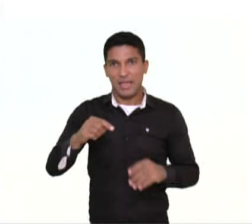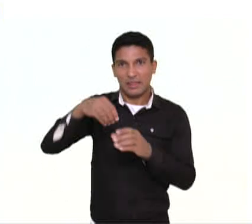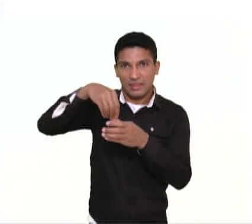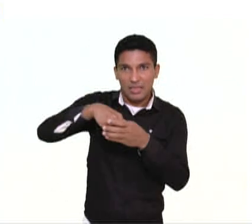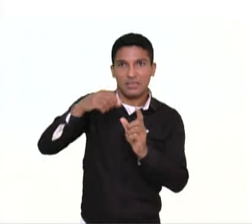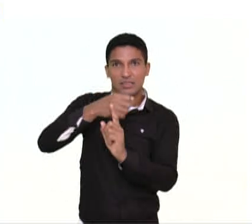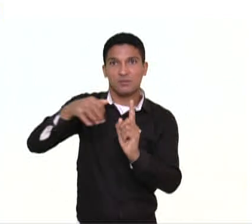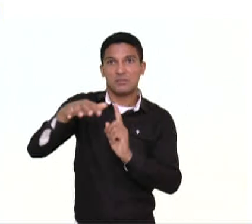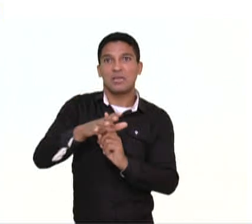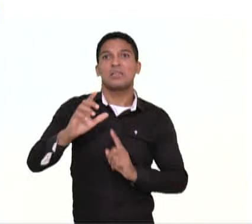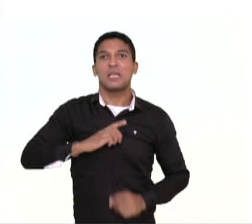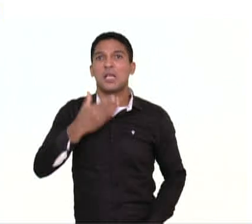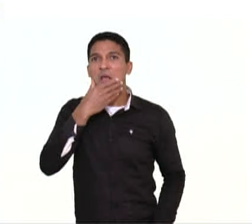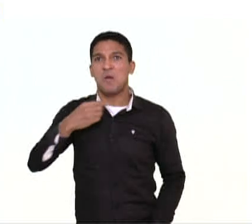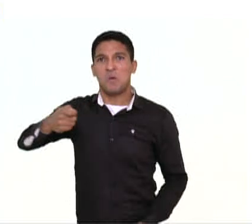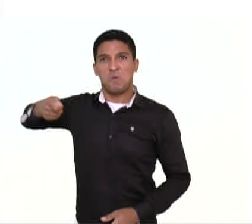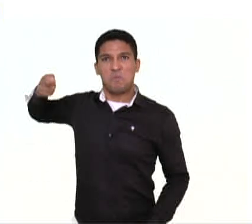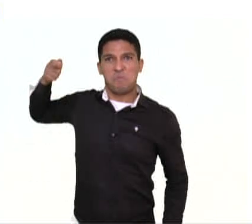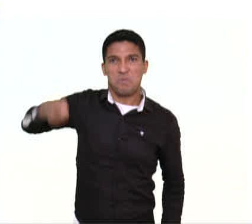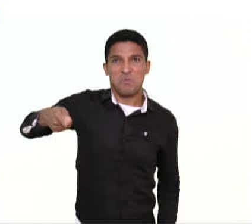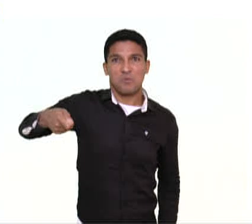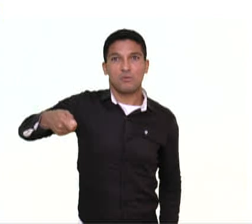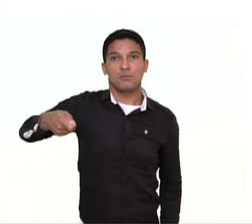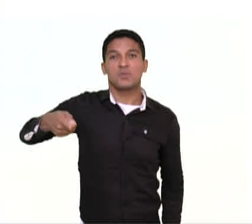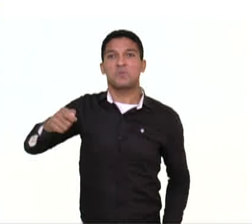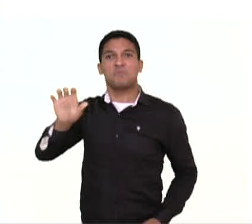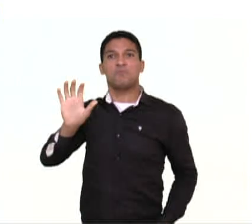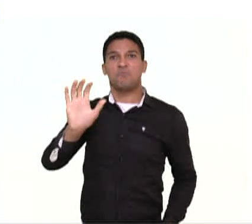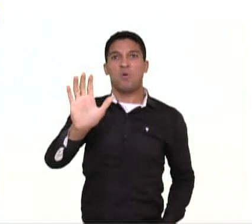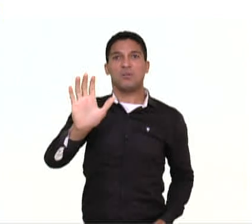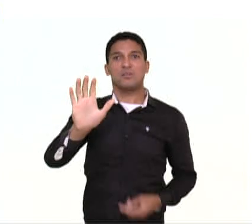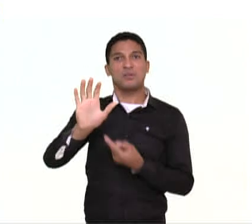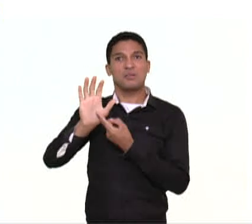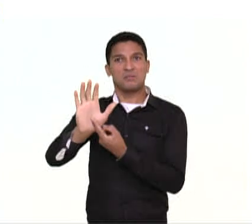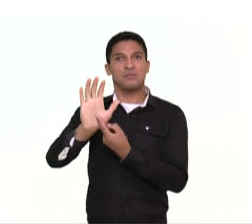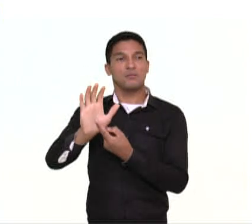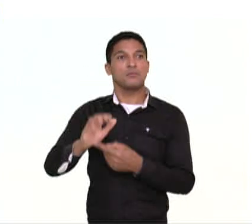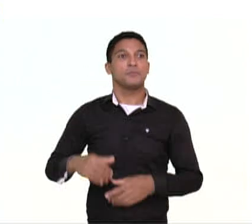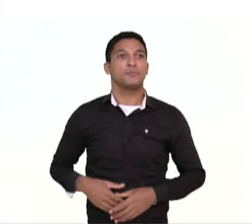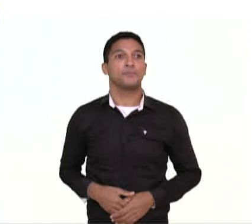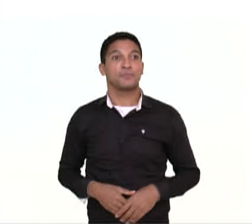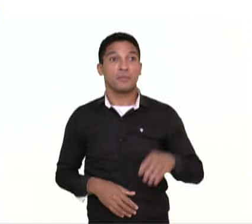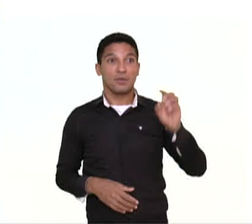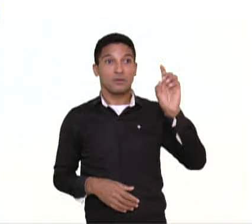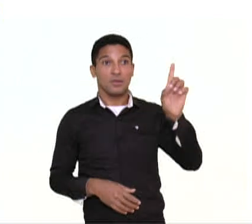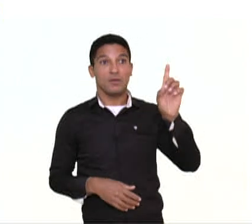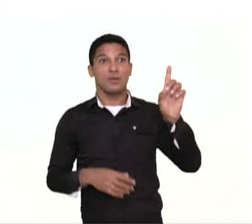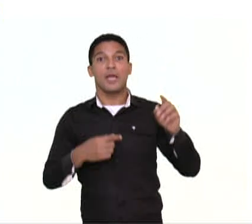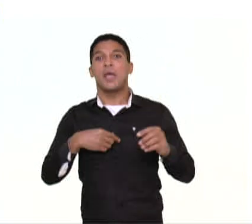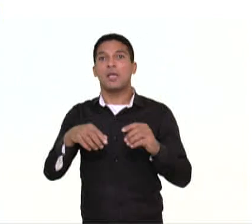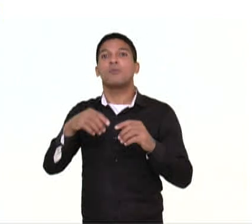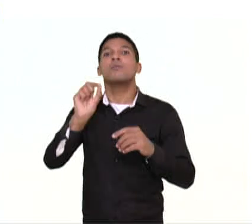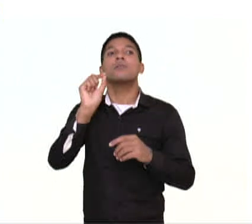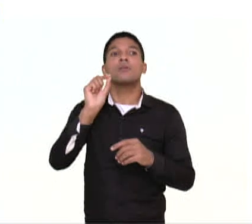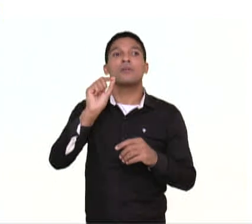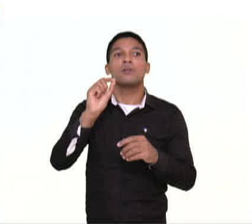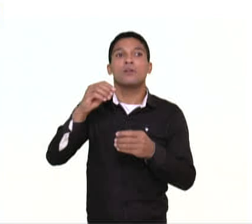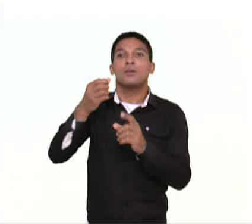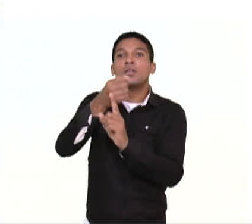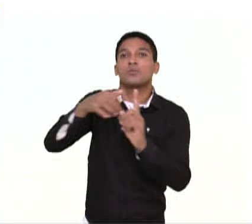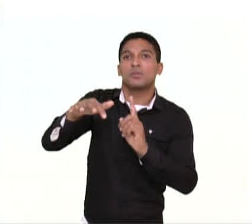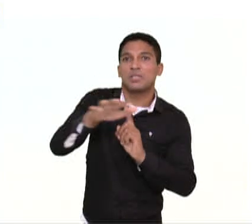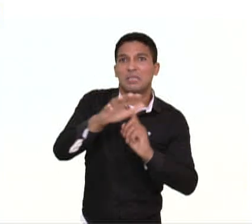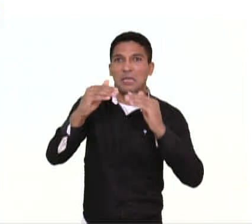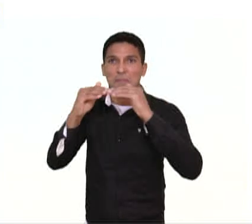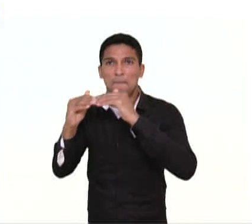cotidianas. E a letra D, ao padrão exigido pela sociedade, beleza? Dominação que parece natural refere-se a,